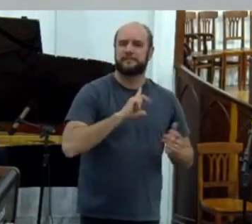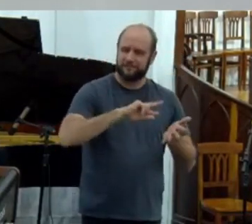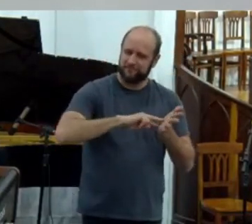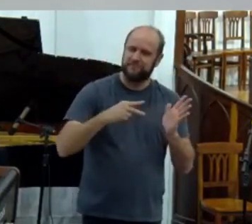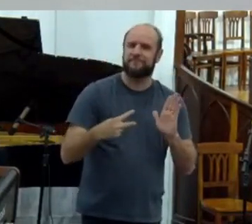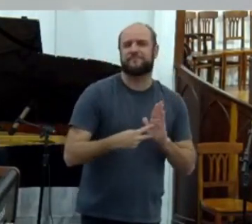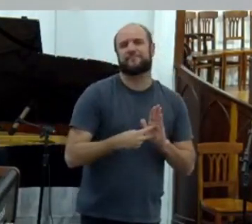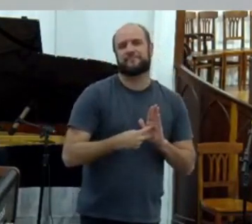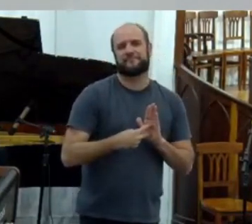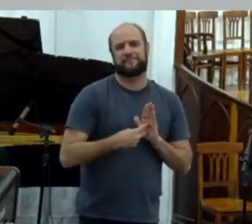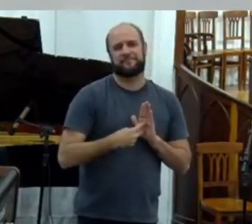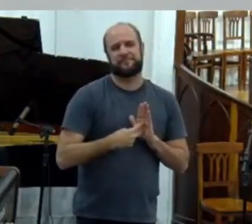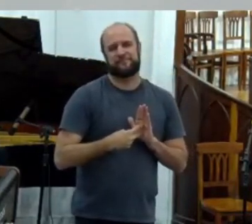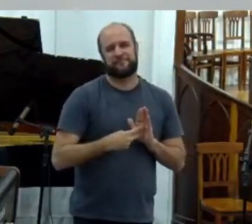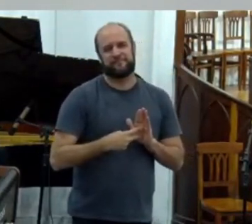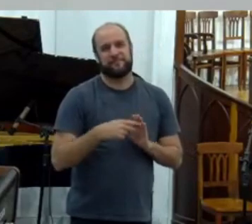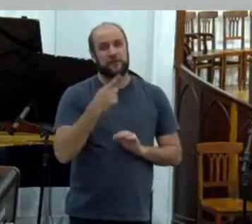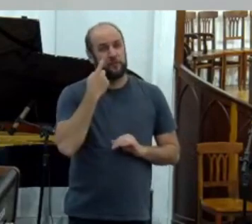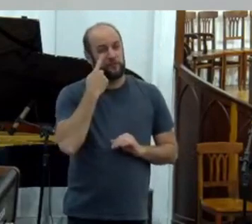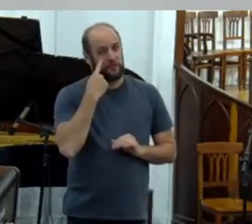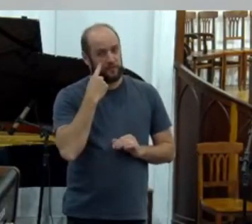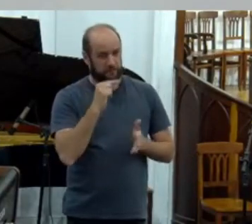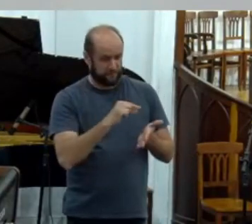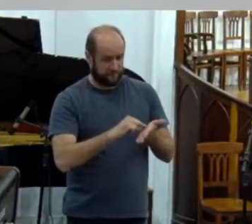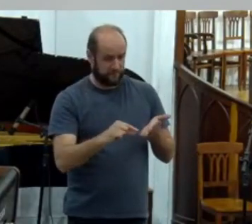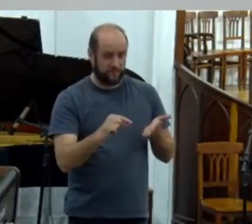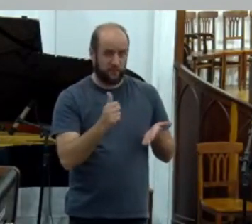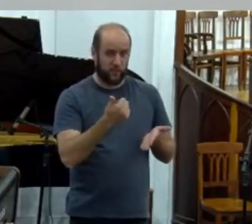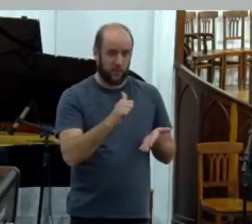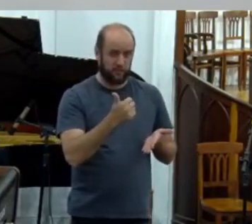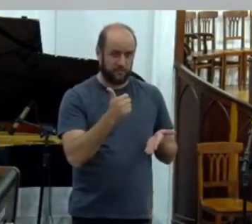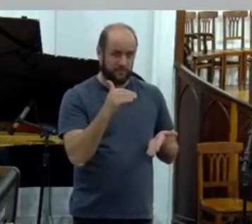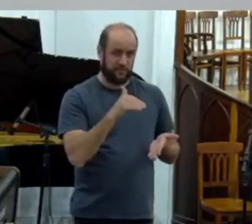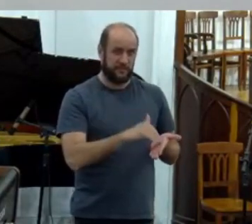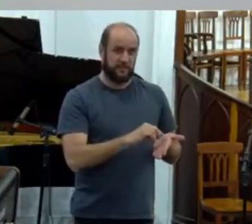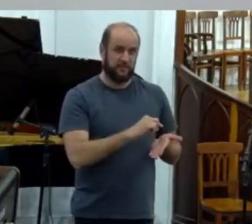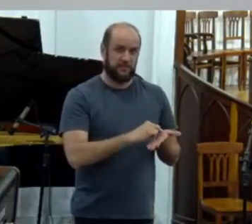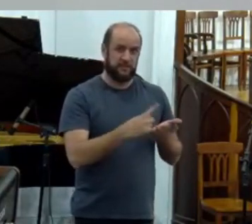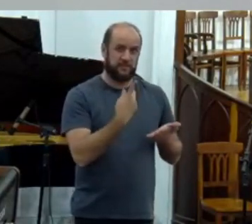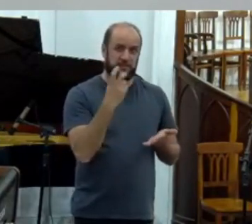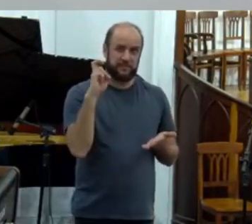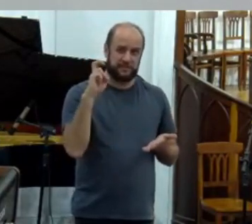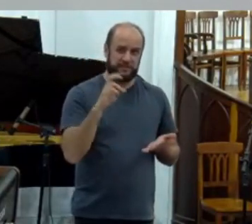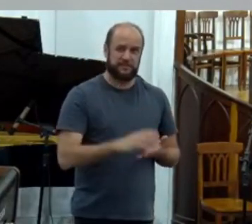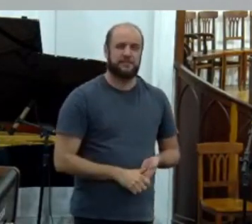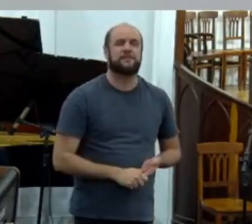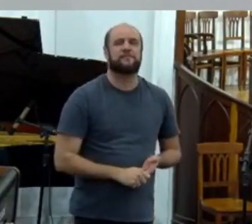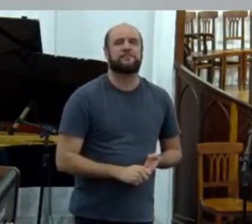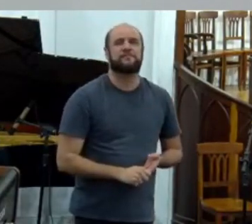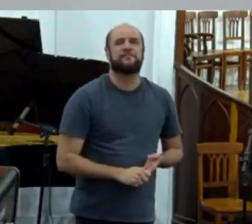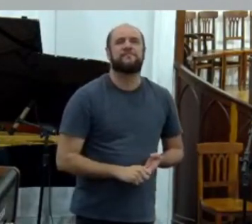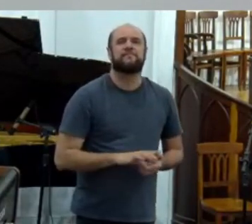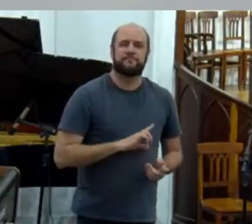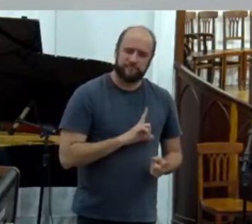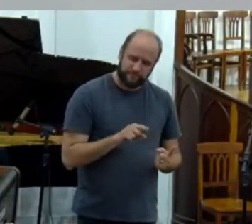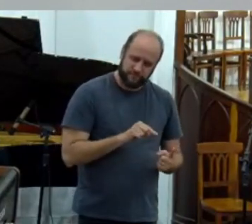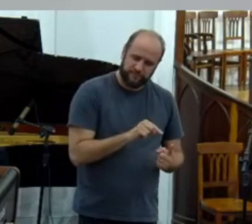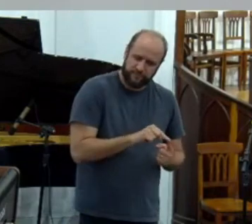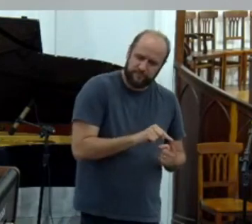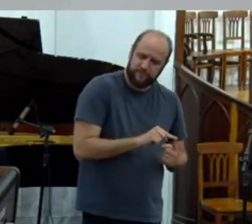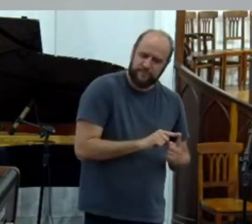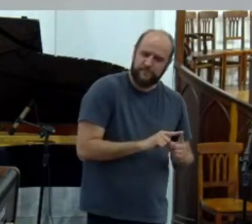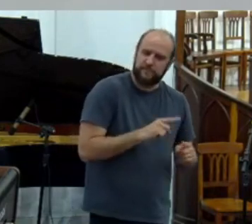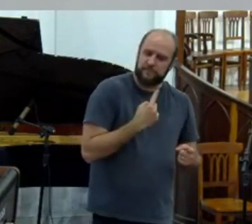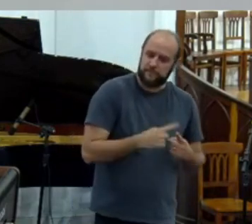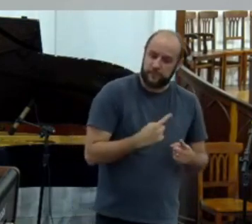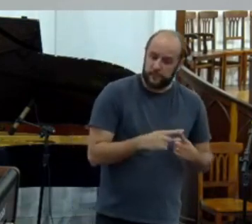significado. Volte para o versículo 11 até o versículo 15. Nós temos a razão do porquê os